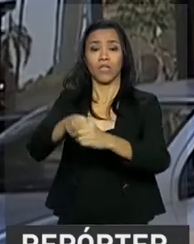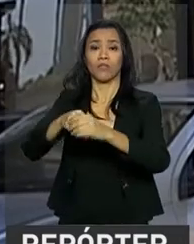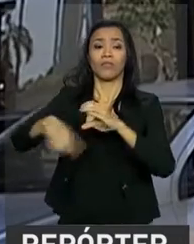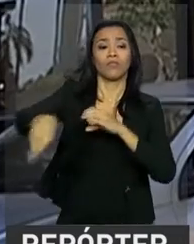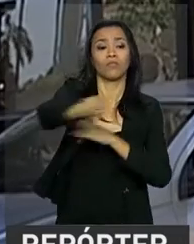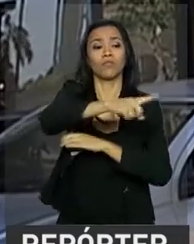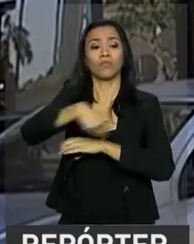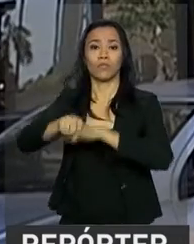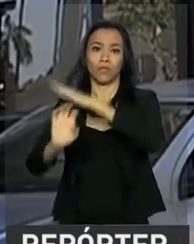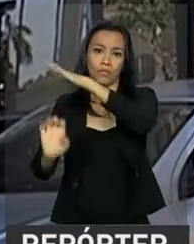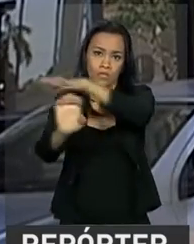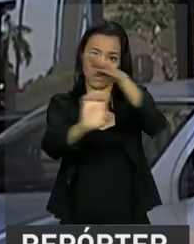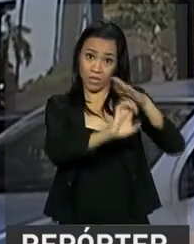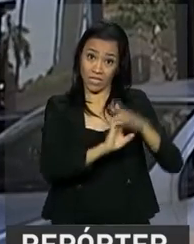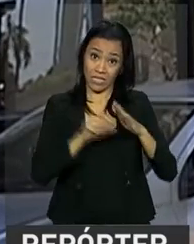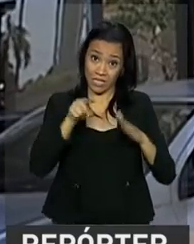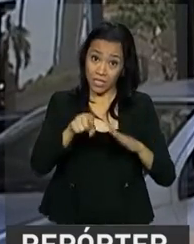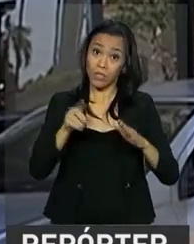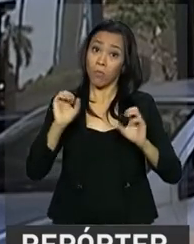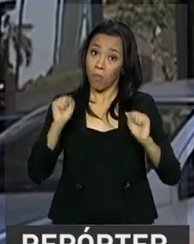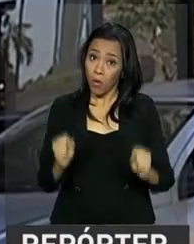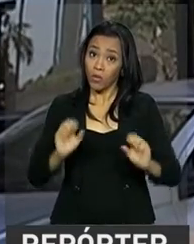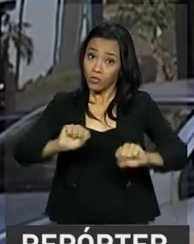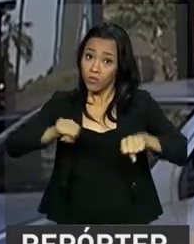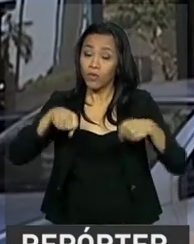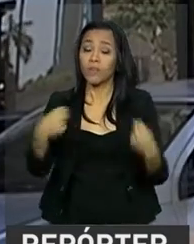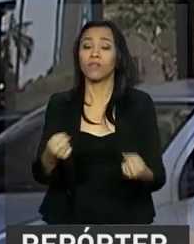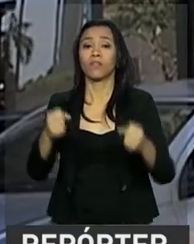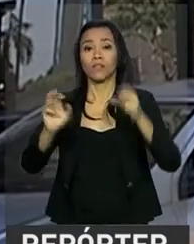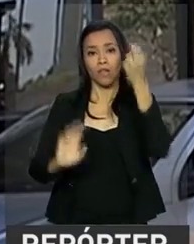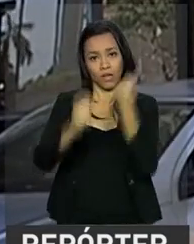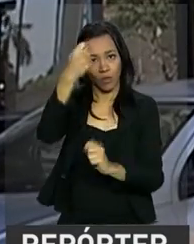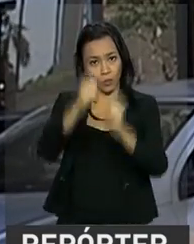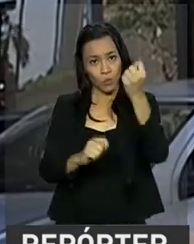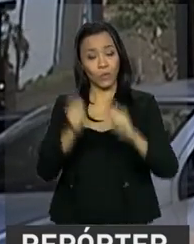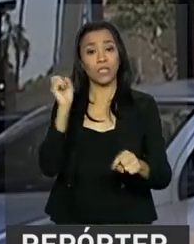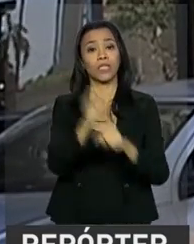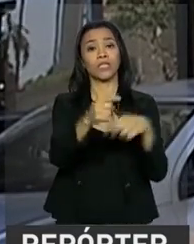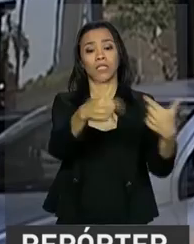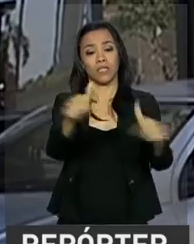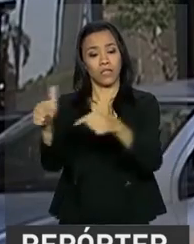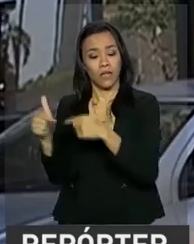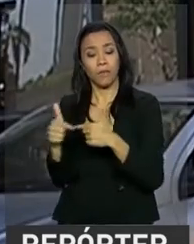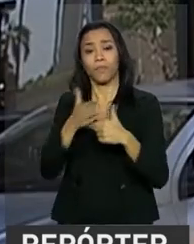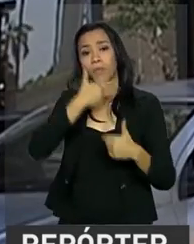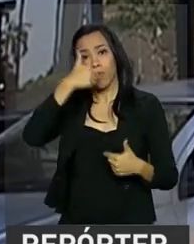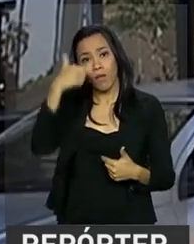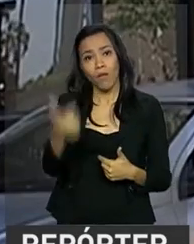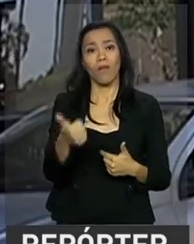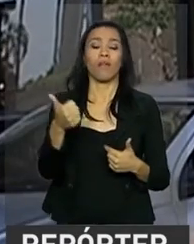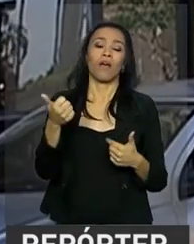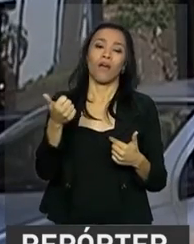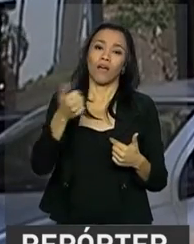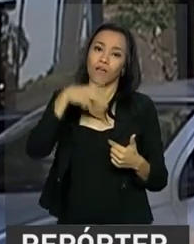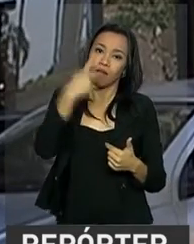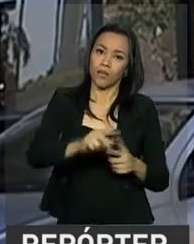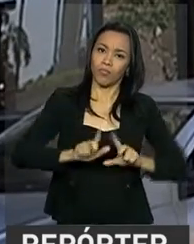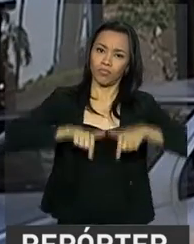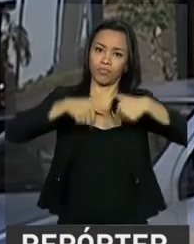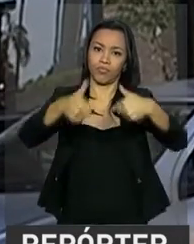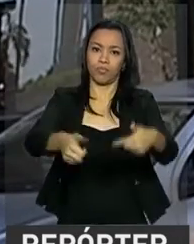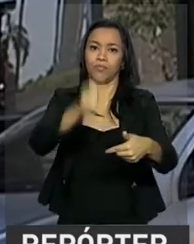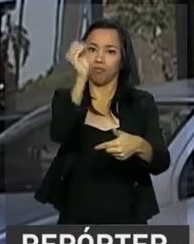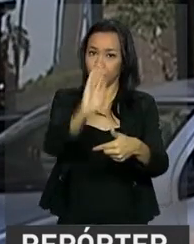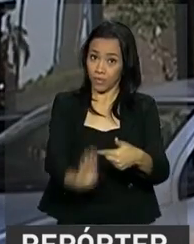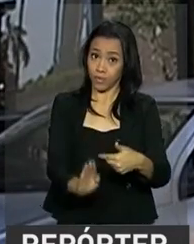fortalecer a indústria nacional criar mais empregos e melhorar a inserção do brasil nas cadeias globais de valor essa